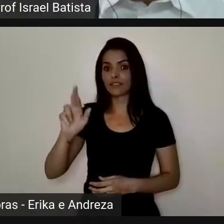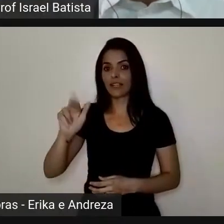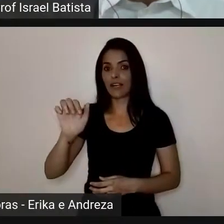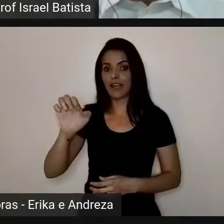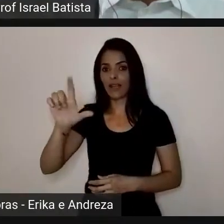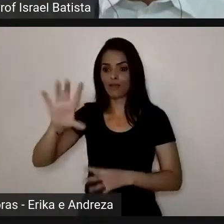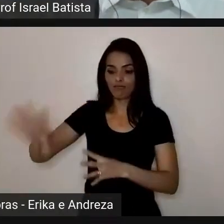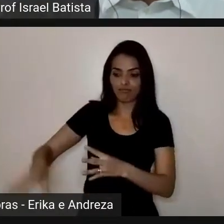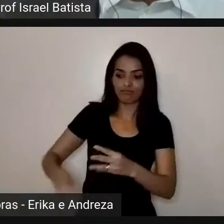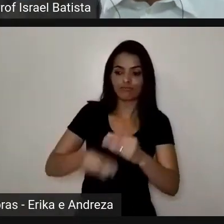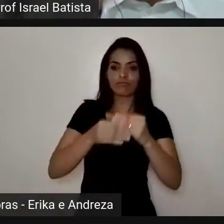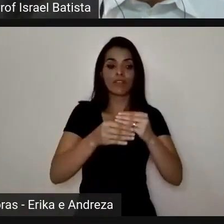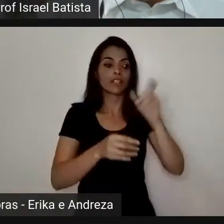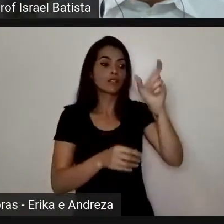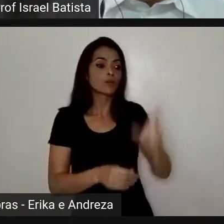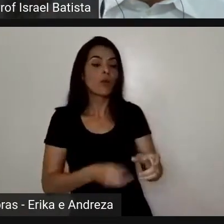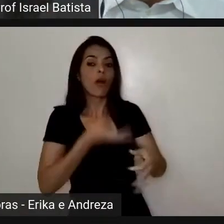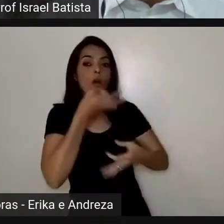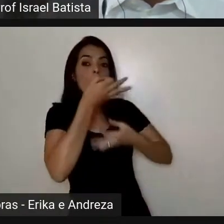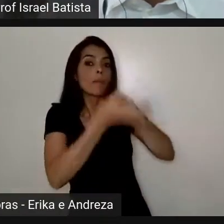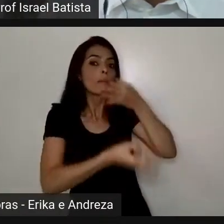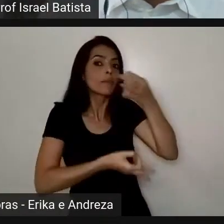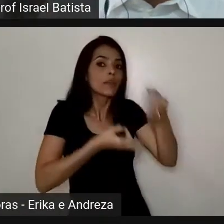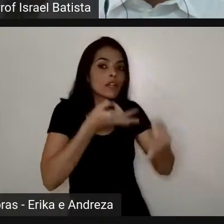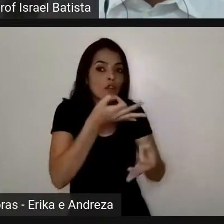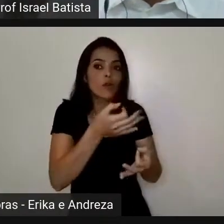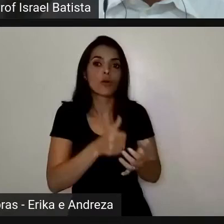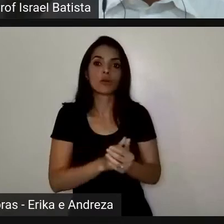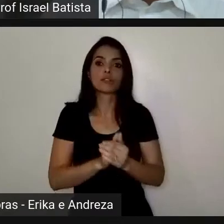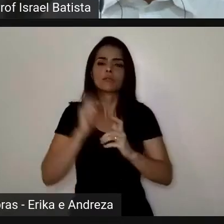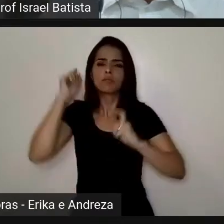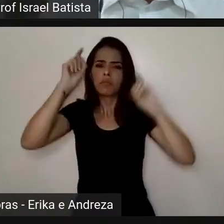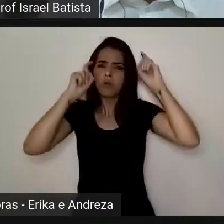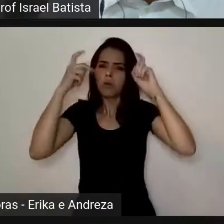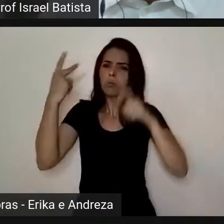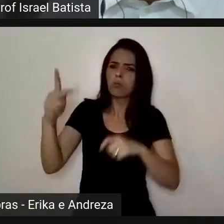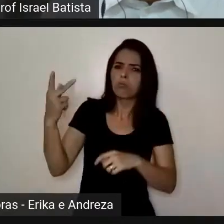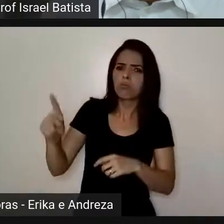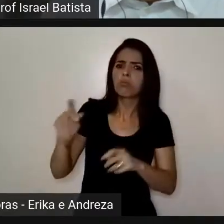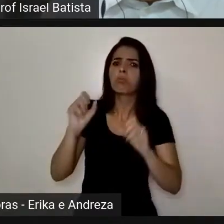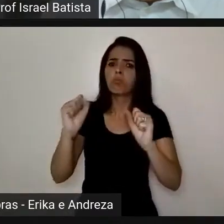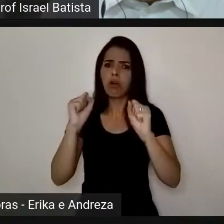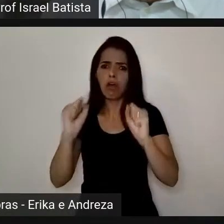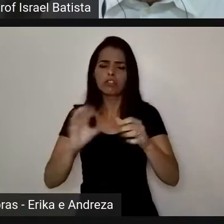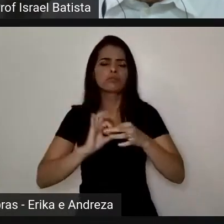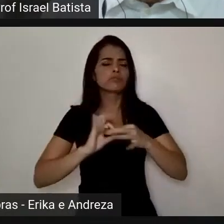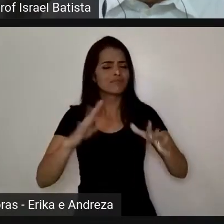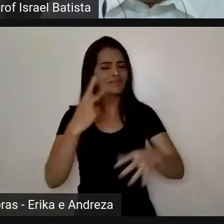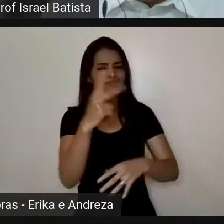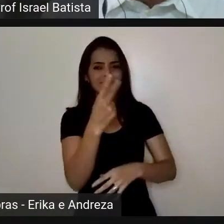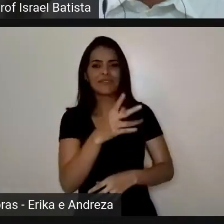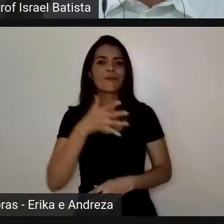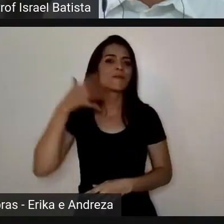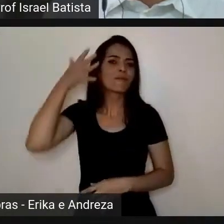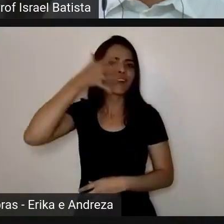então, a sua visão das questões que ele levantou e das preocupações que ele levantou, o senhor tem a palavra agora.